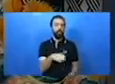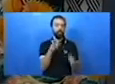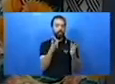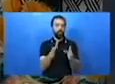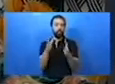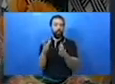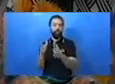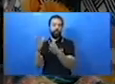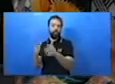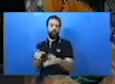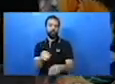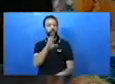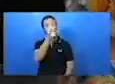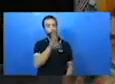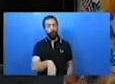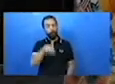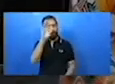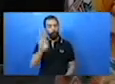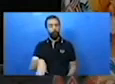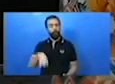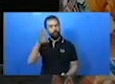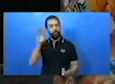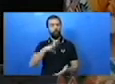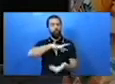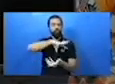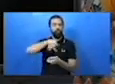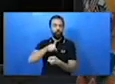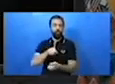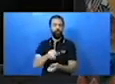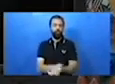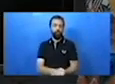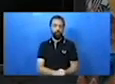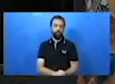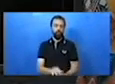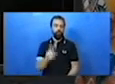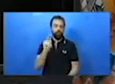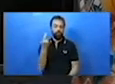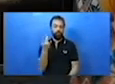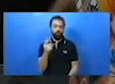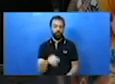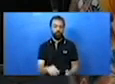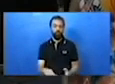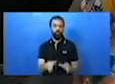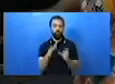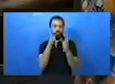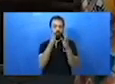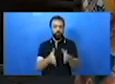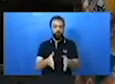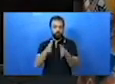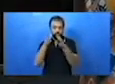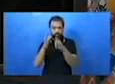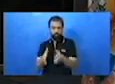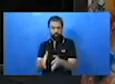pintar? 3. Ou seja, 1/2. Olha a H. Divido por 4.